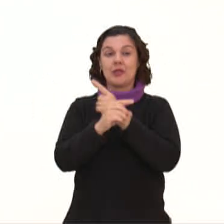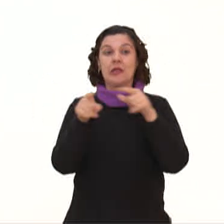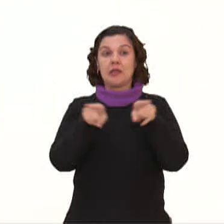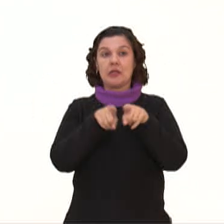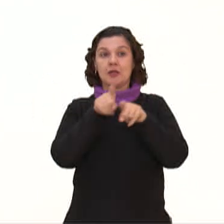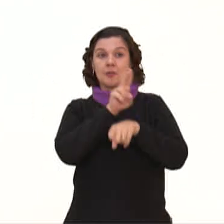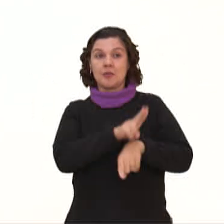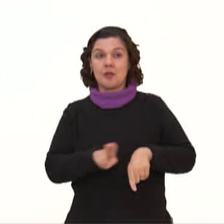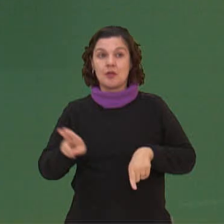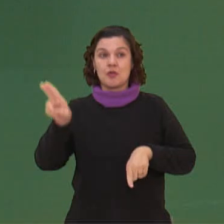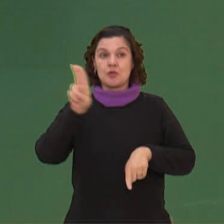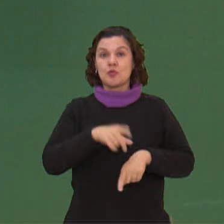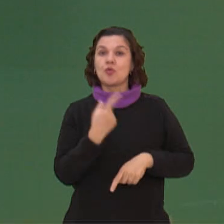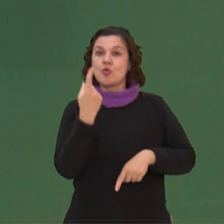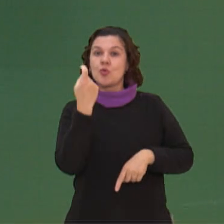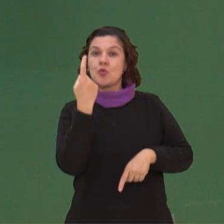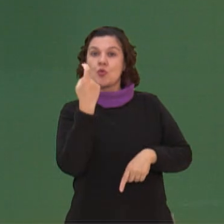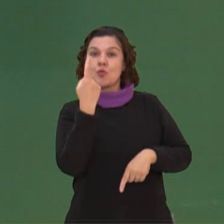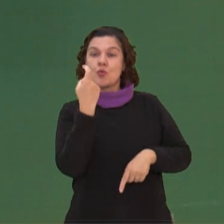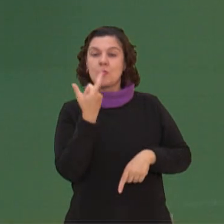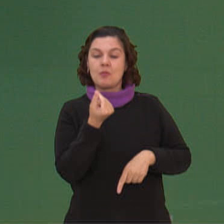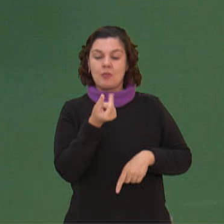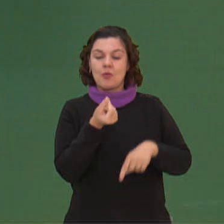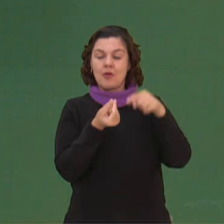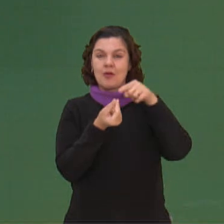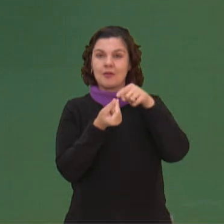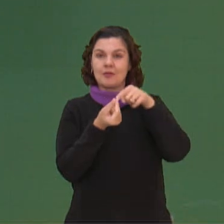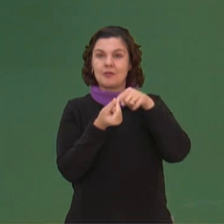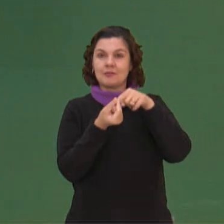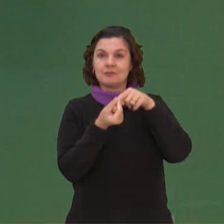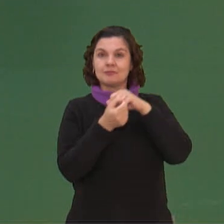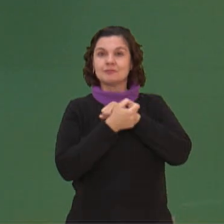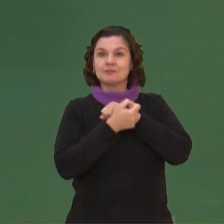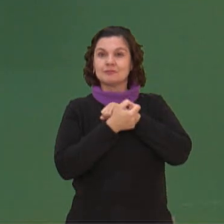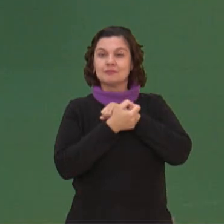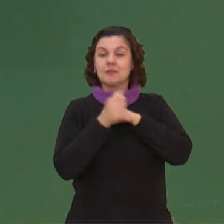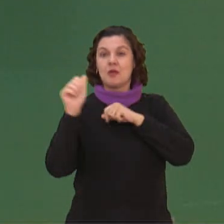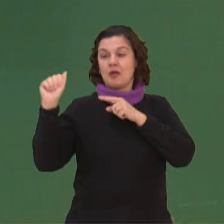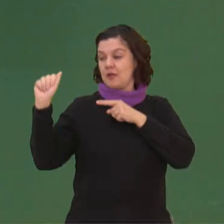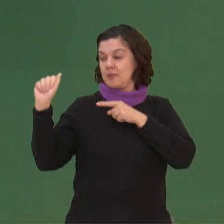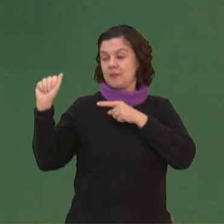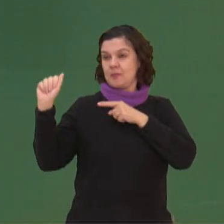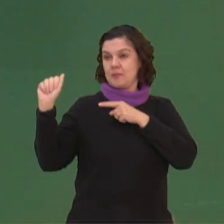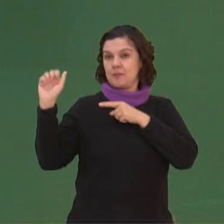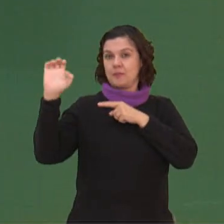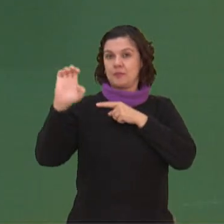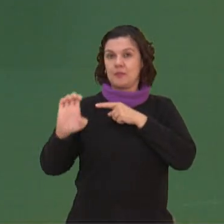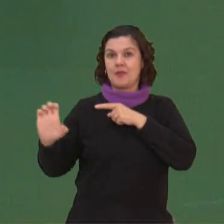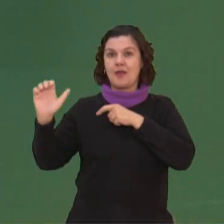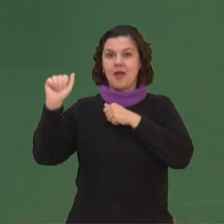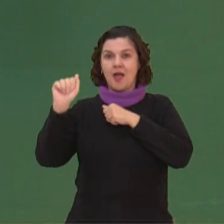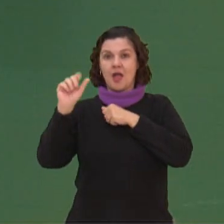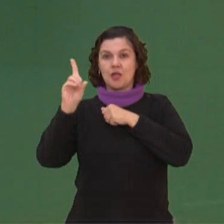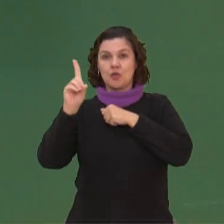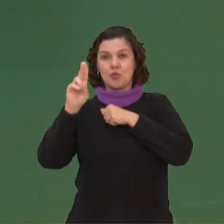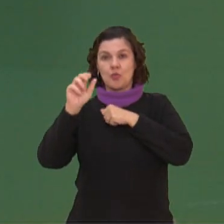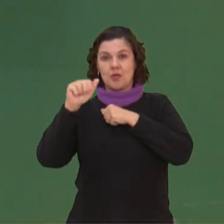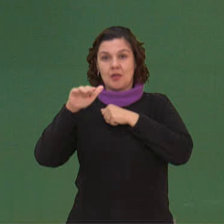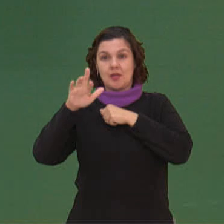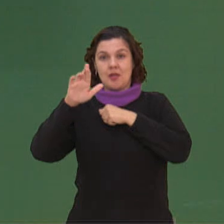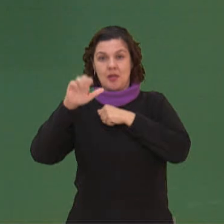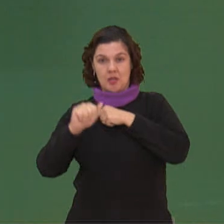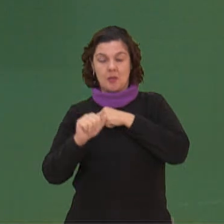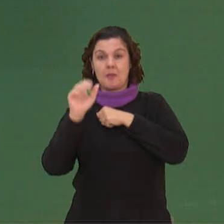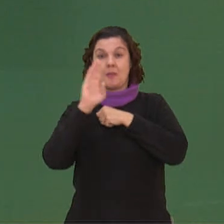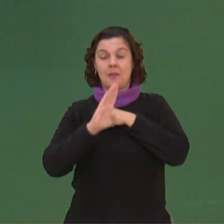usar apenas uma moeda. Letra A, União Aduaneira. B,